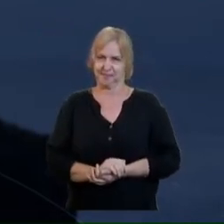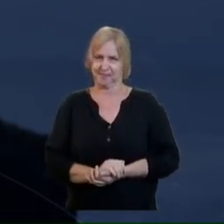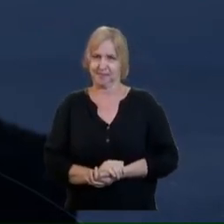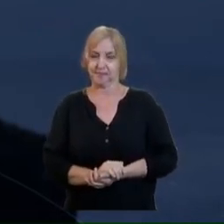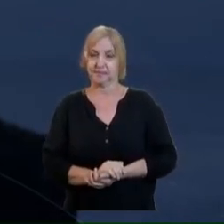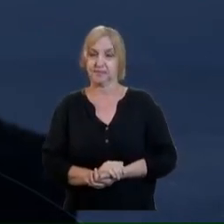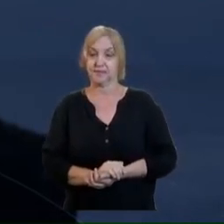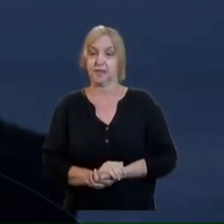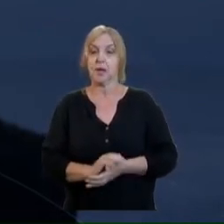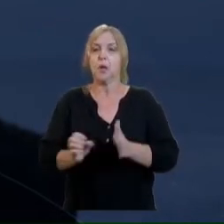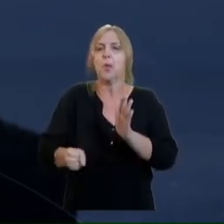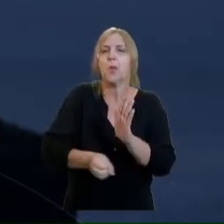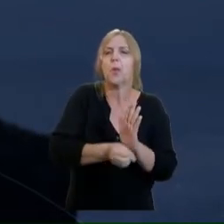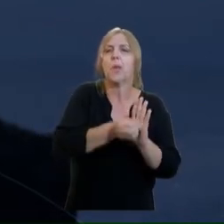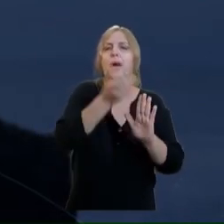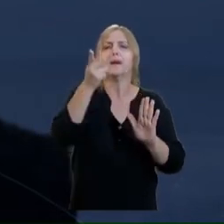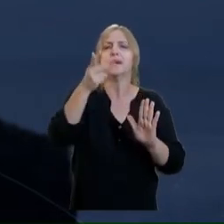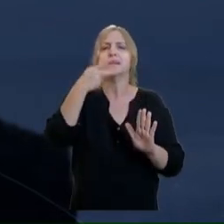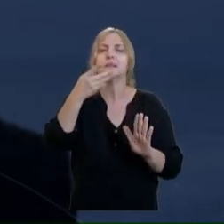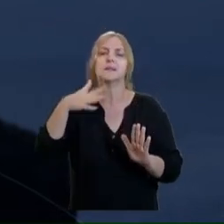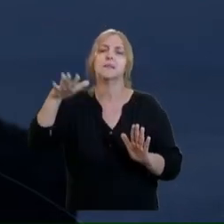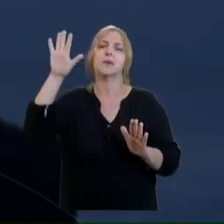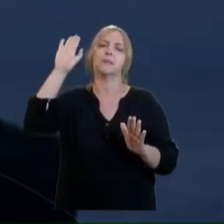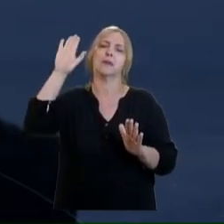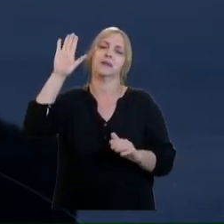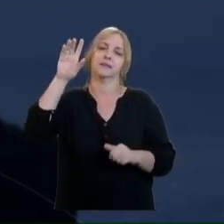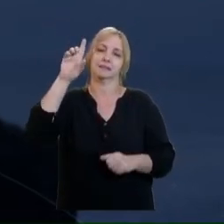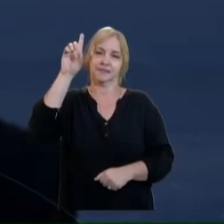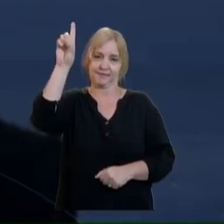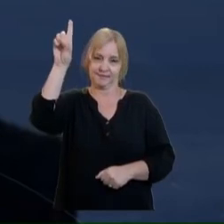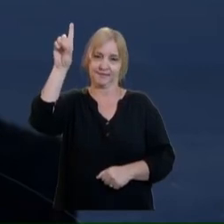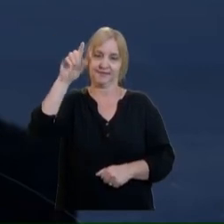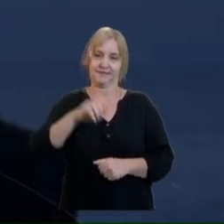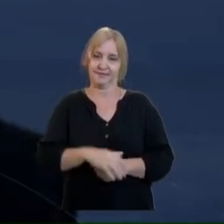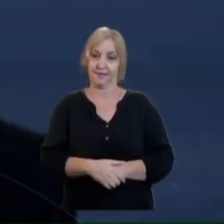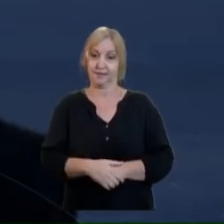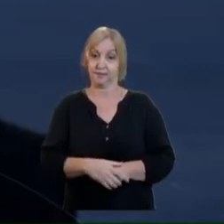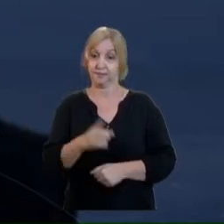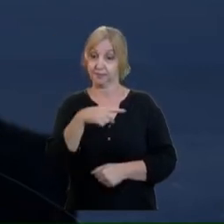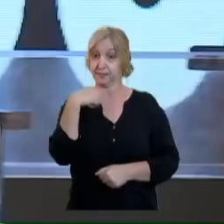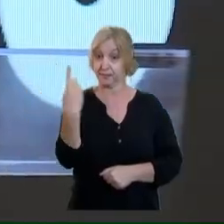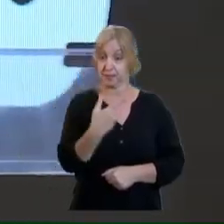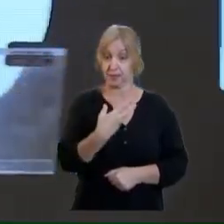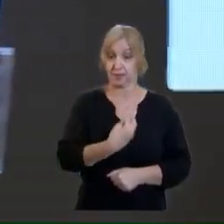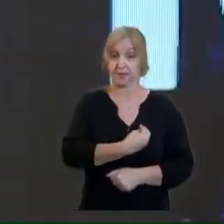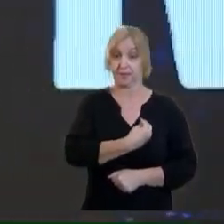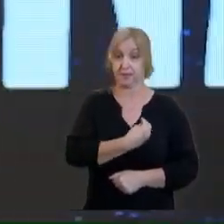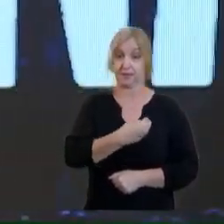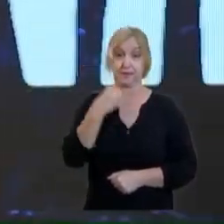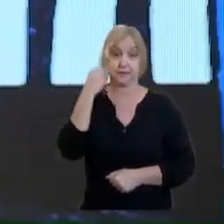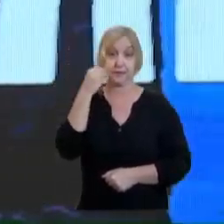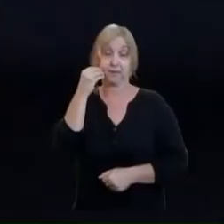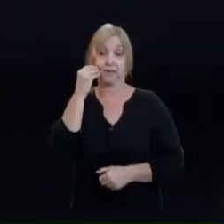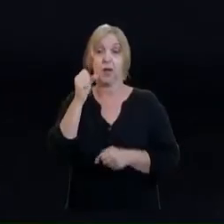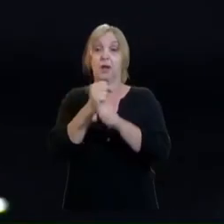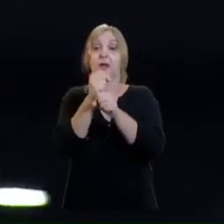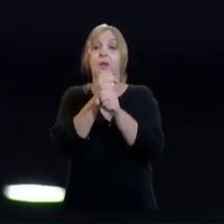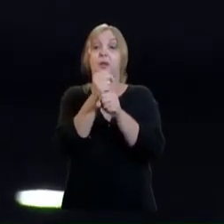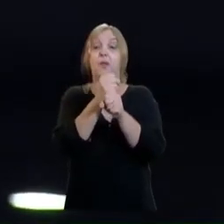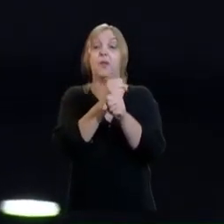Porque quantas são as promessas de Deus? Nós estamos vivendo o ano da